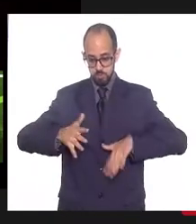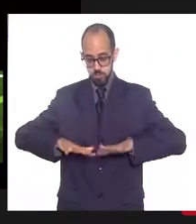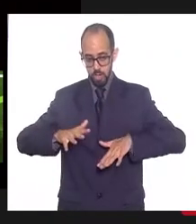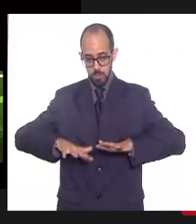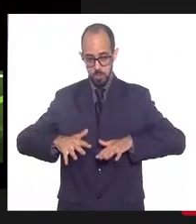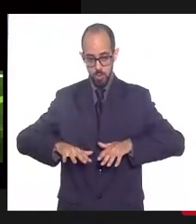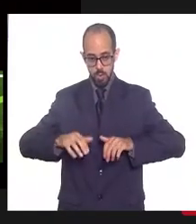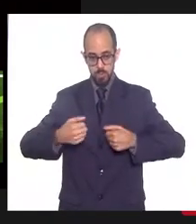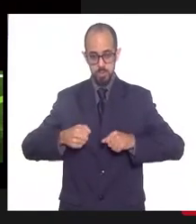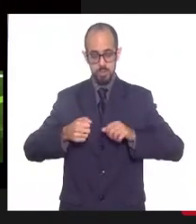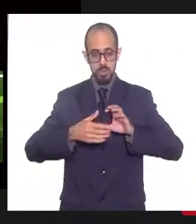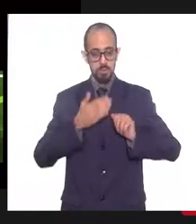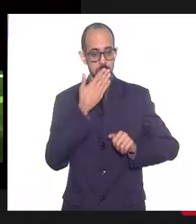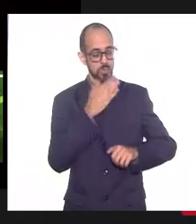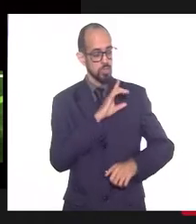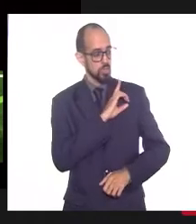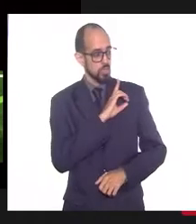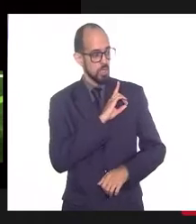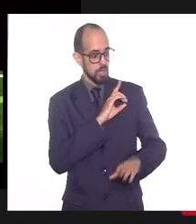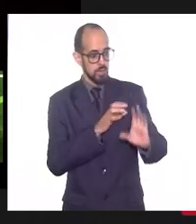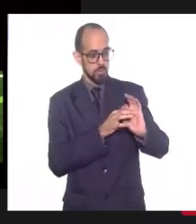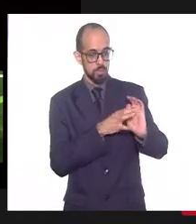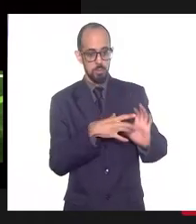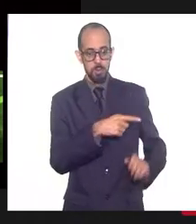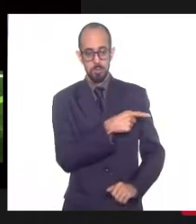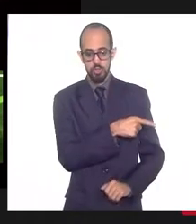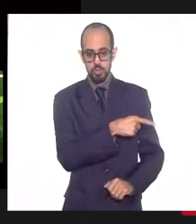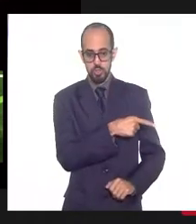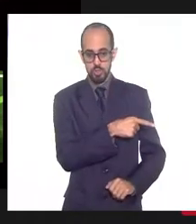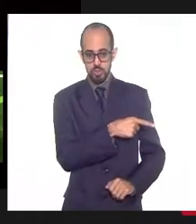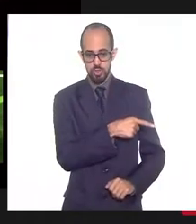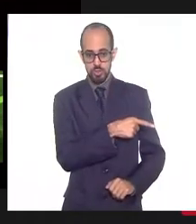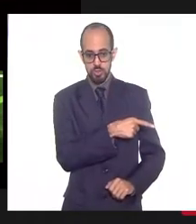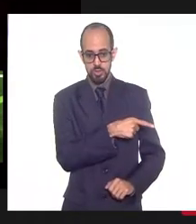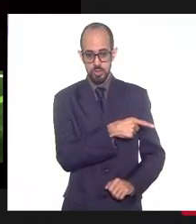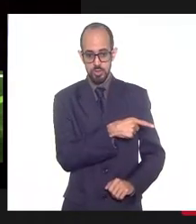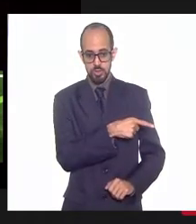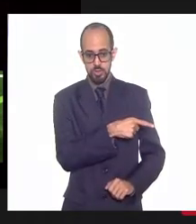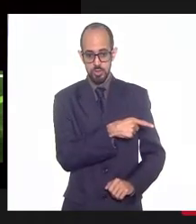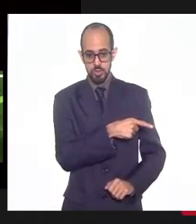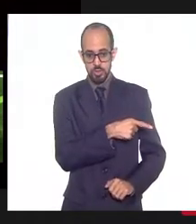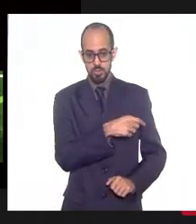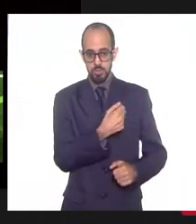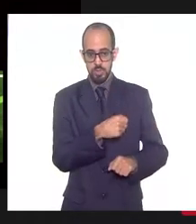que pedir permissão à delegacia de parques, diversões e entorpecentes,